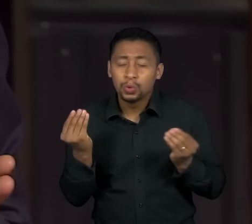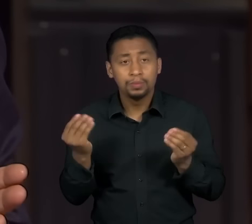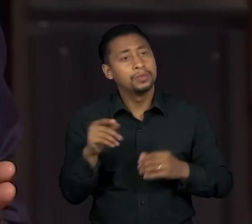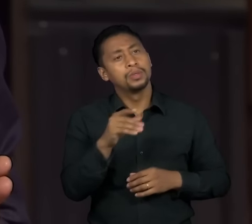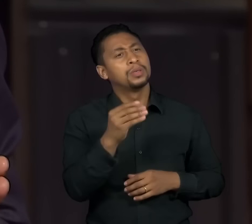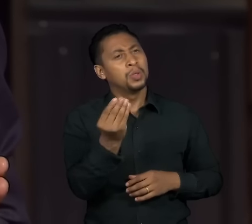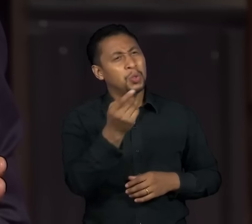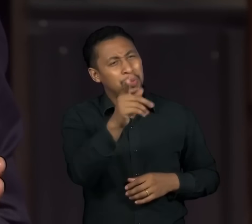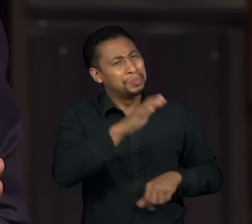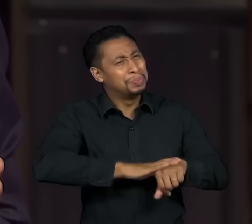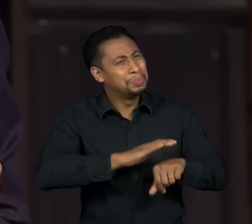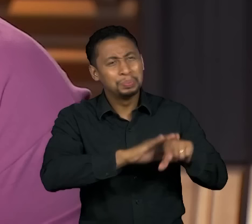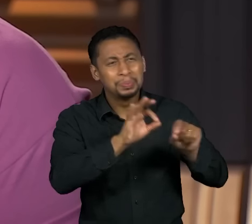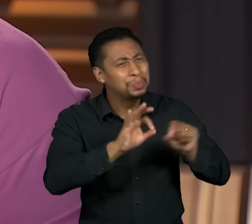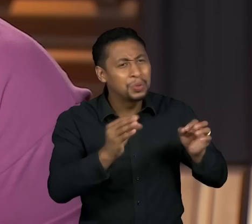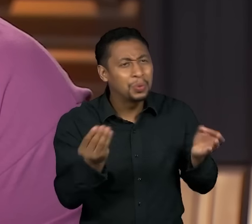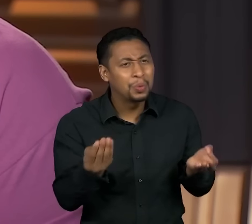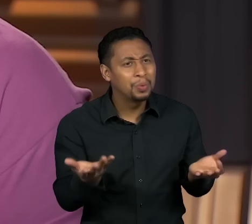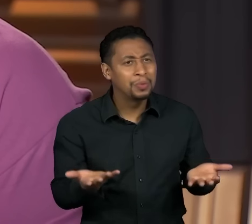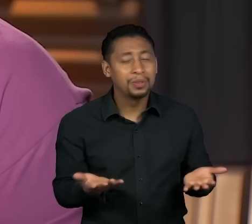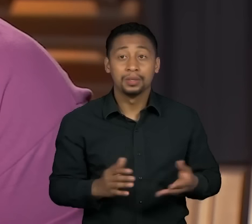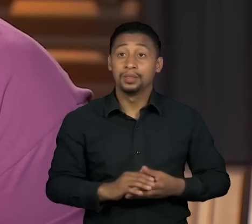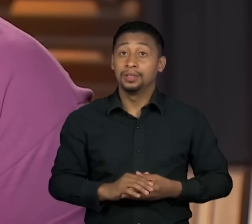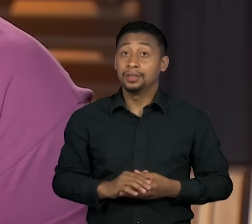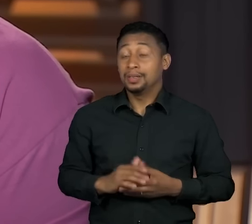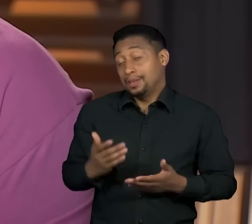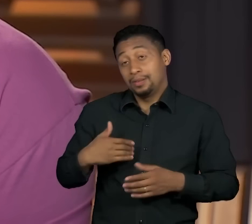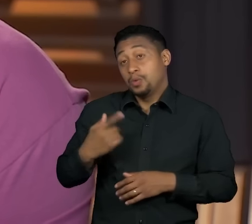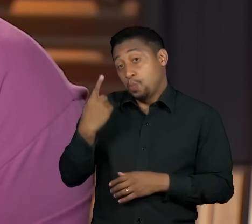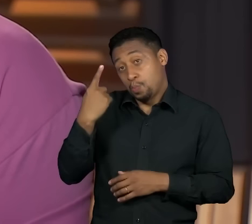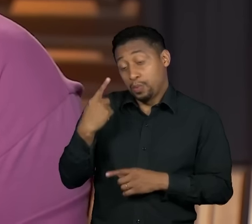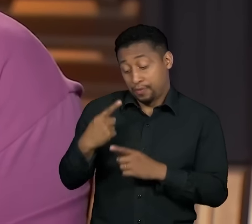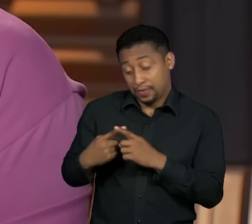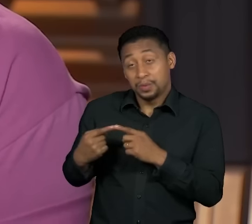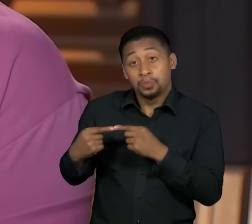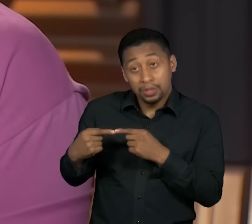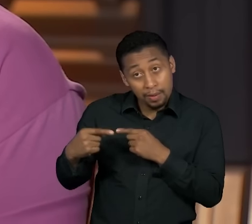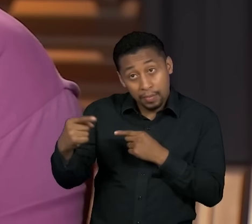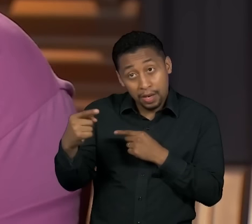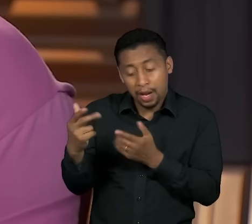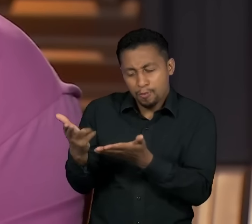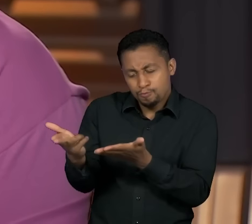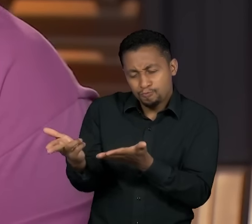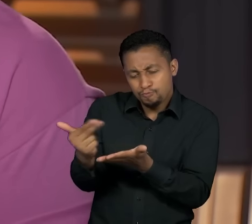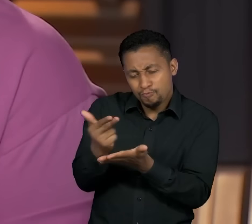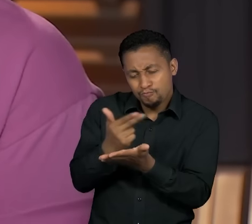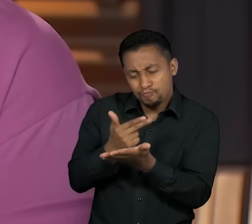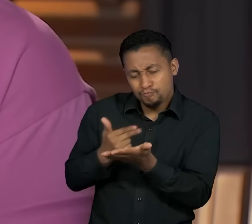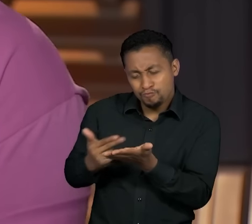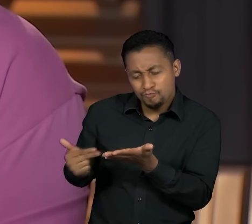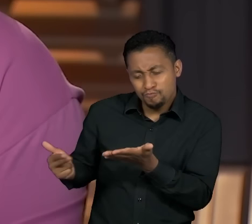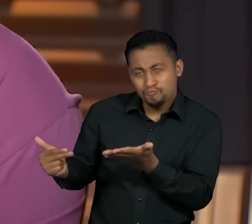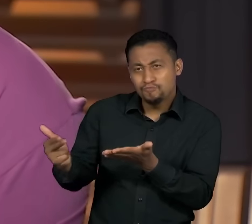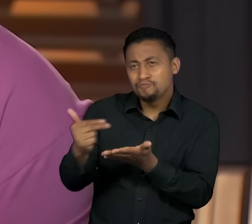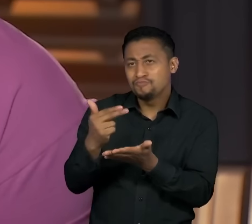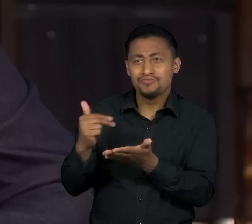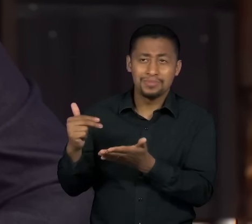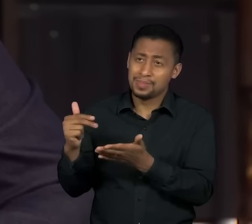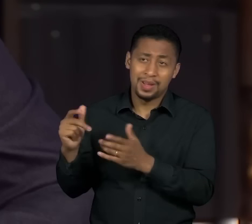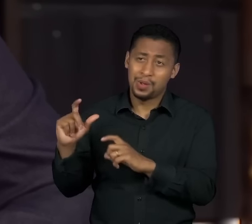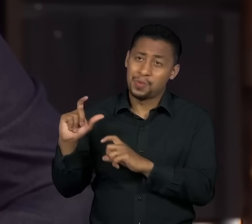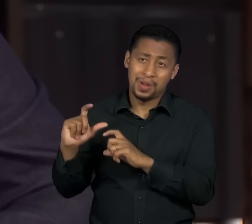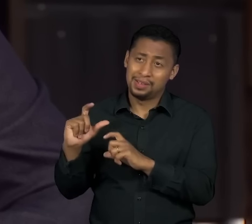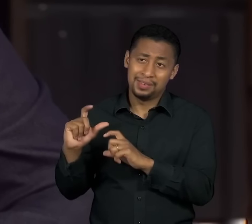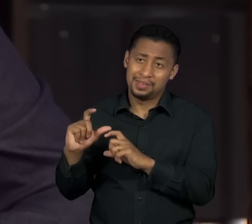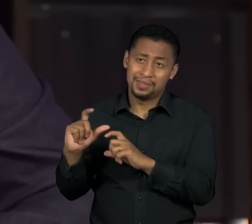faz isso? Conta pra gente. Fazendo um quadrinho uma vez por semana, que não é uma pessoa doida jogando quadrinho na internet.